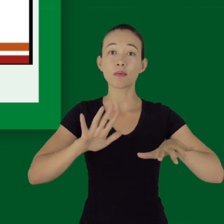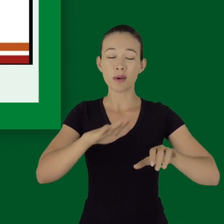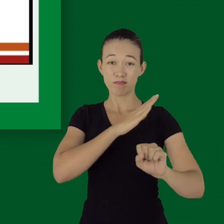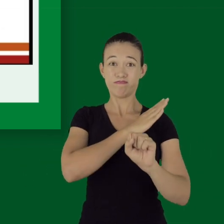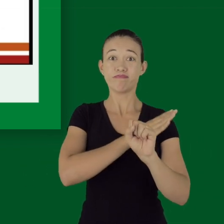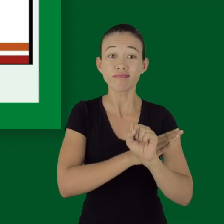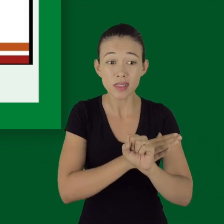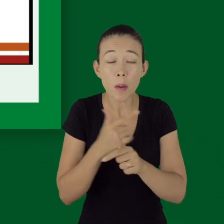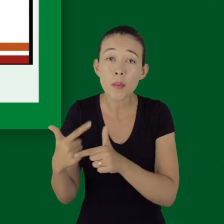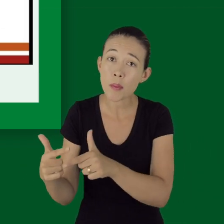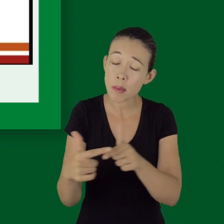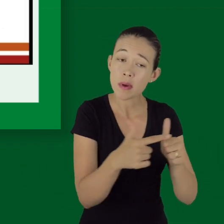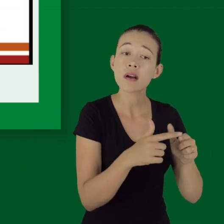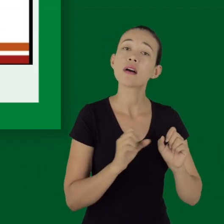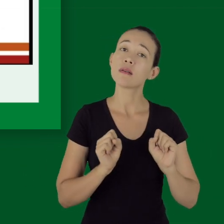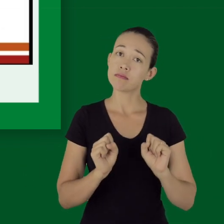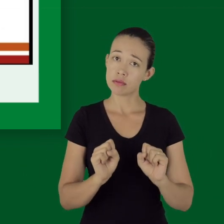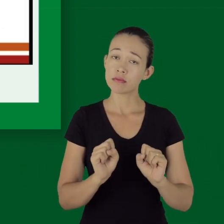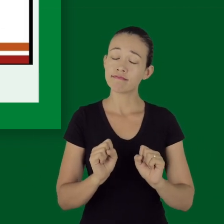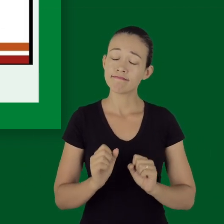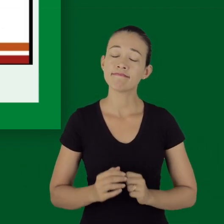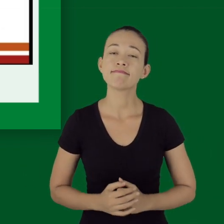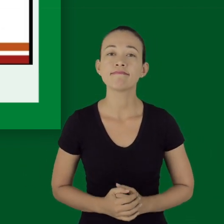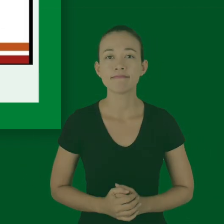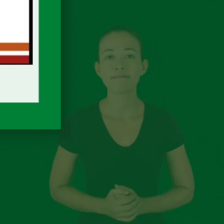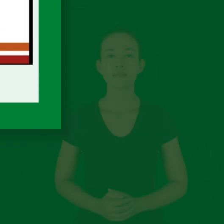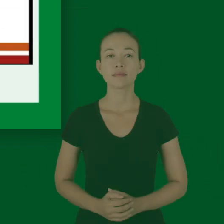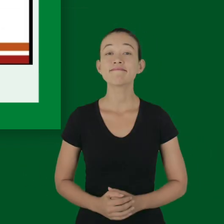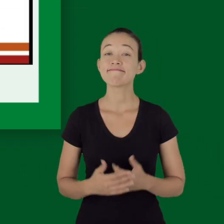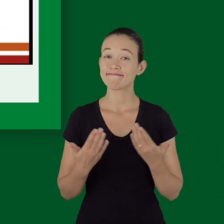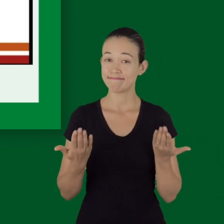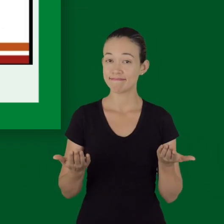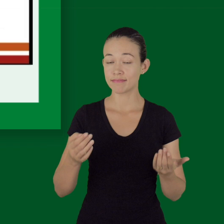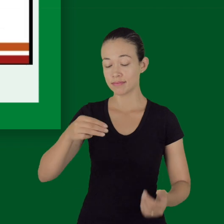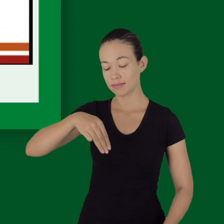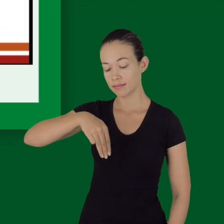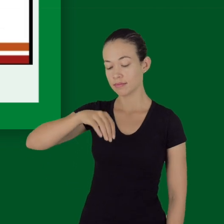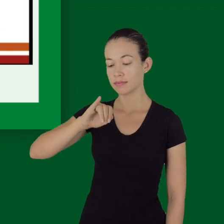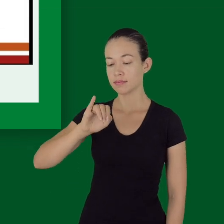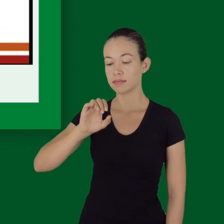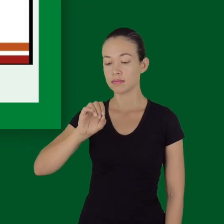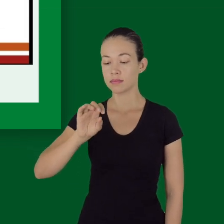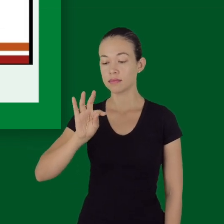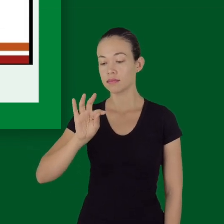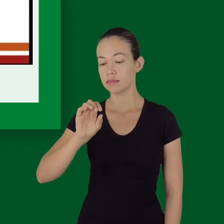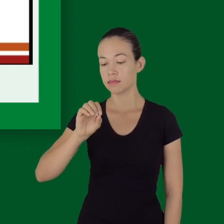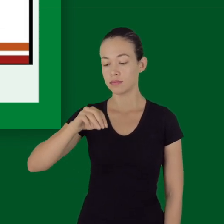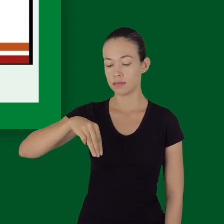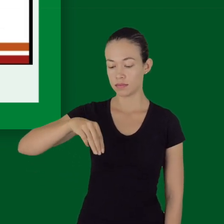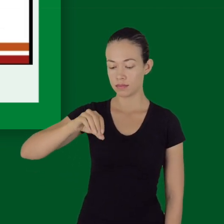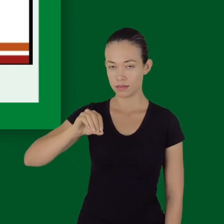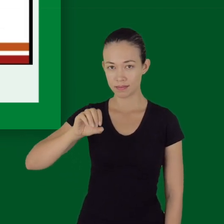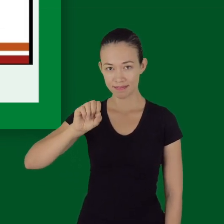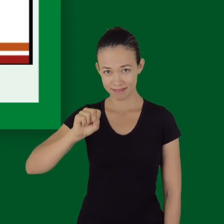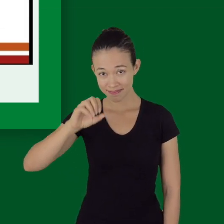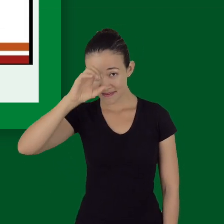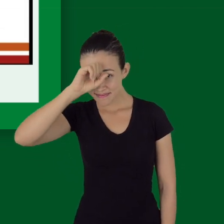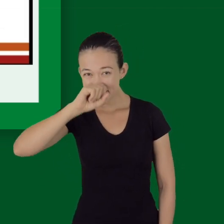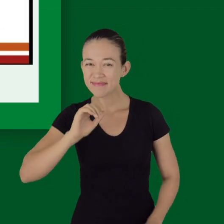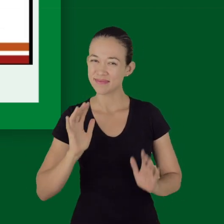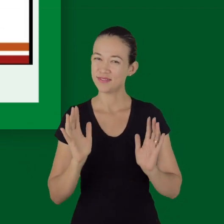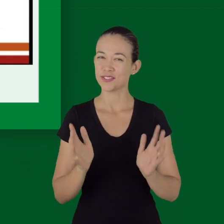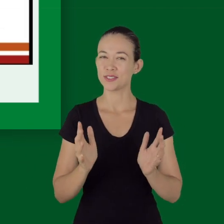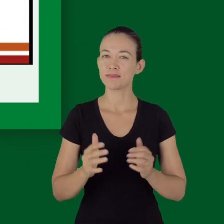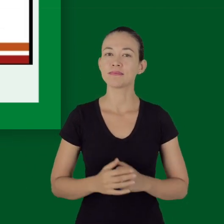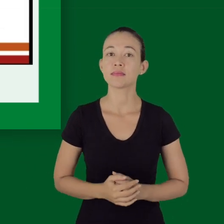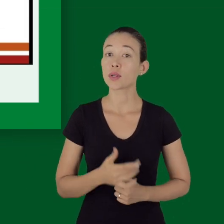essas alturas. Mas nós precisamos entender um pouquinho o que são os dermátomos. Tudo isso nós avaliamos. A gente já sabe fazer isso, né? A gente